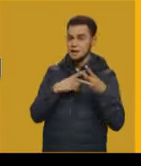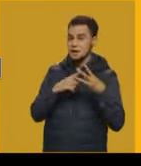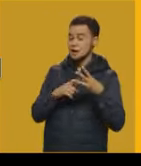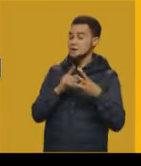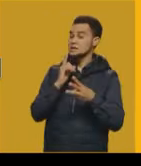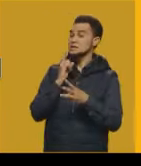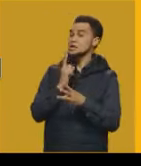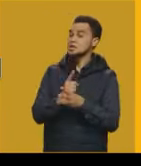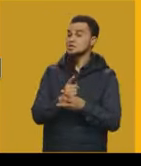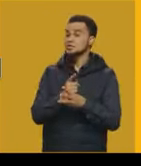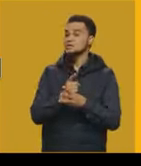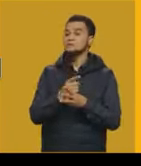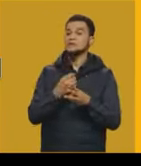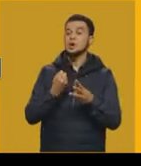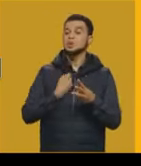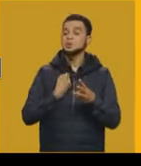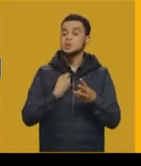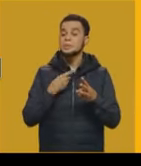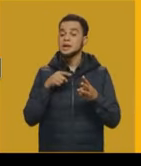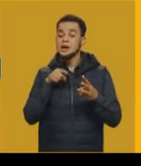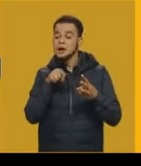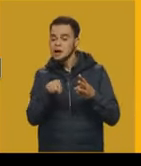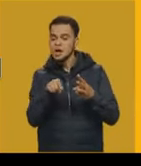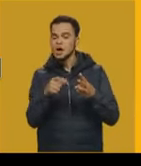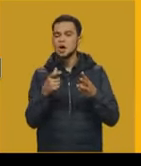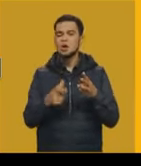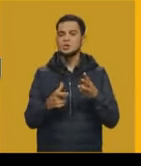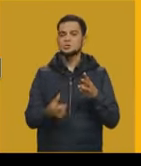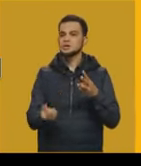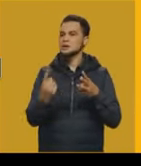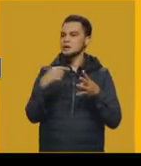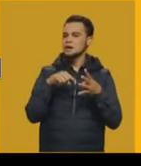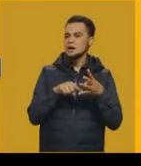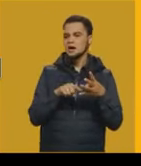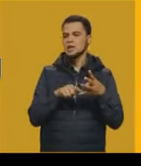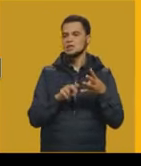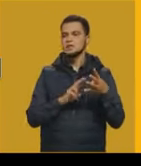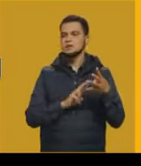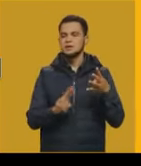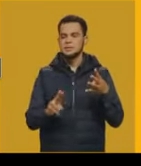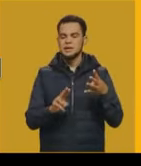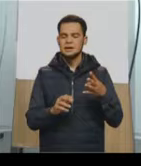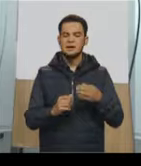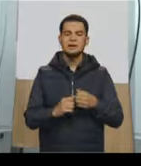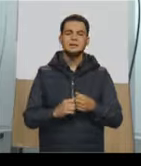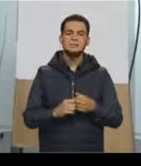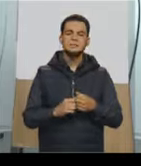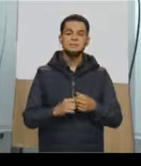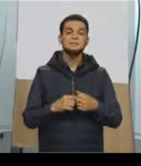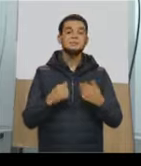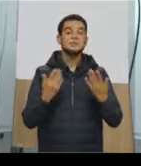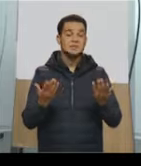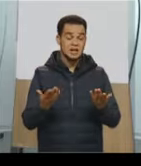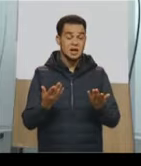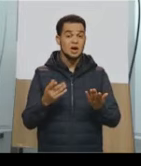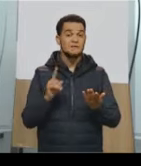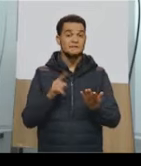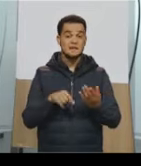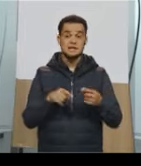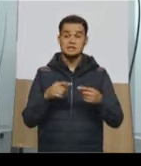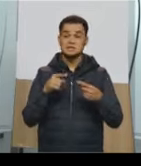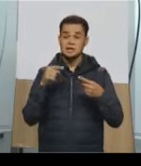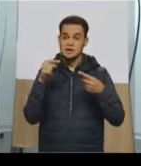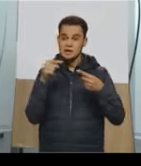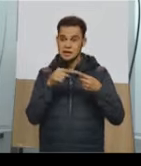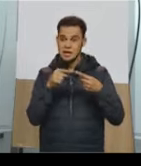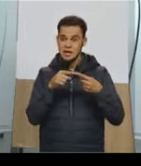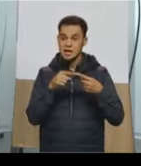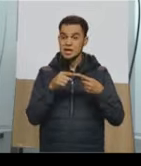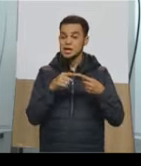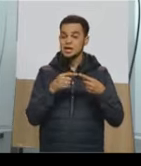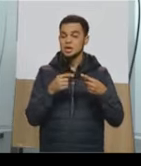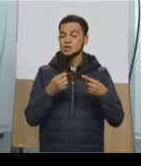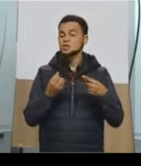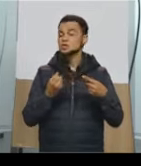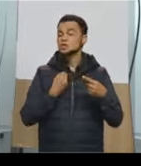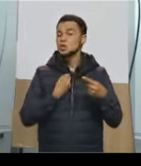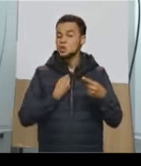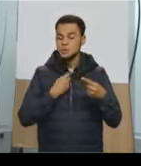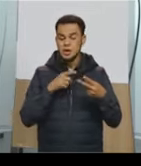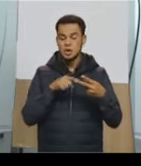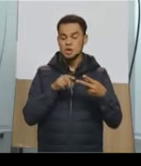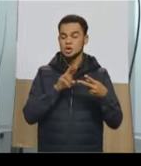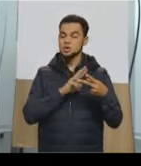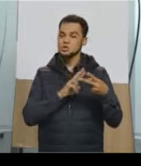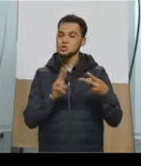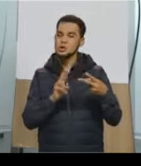localização da ramificação e nomear. Então, sempre vai ser número da ramificação, o nome da